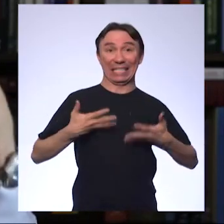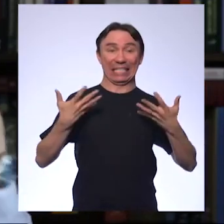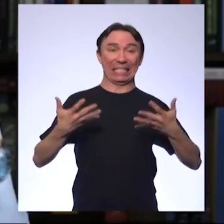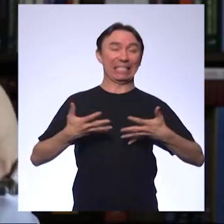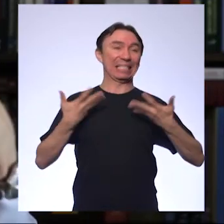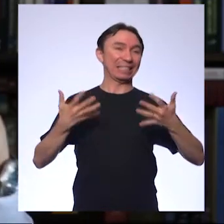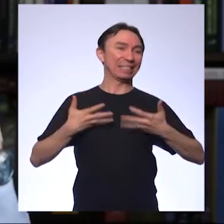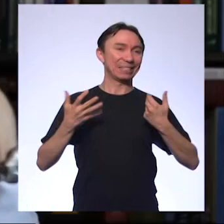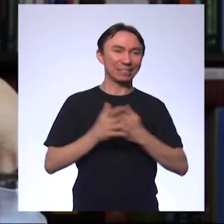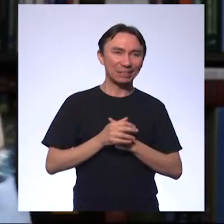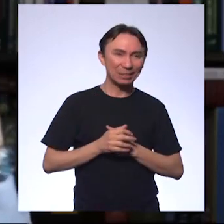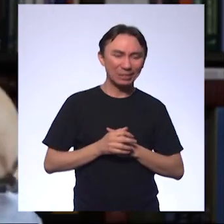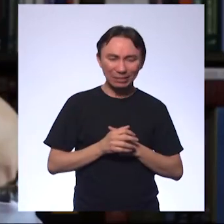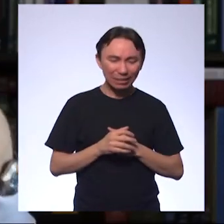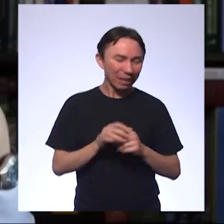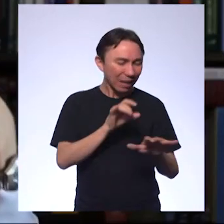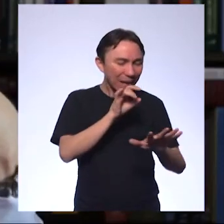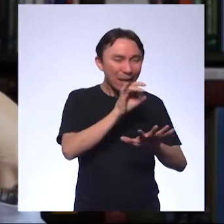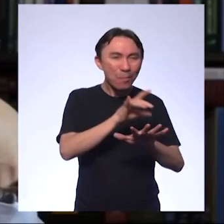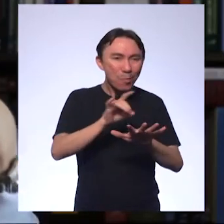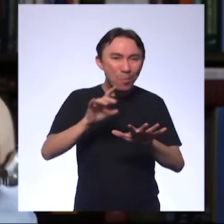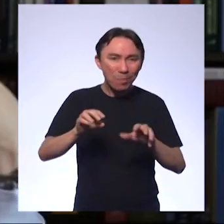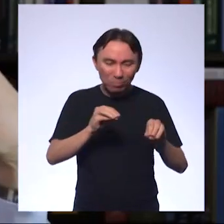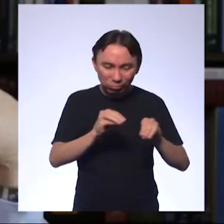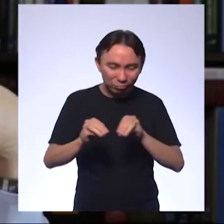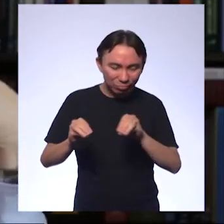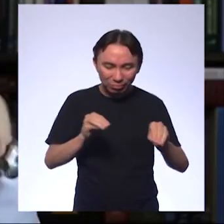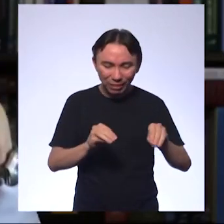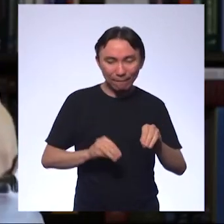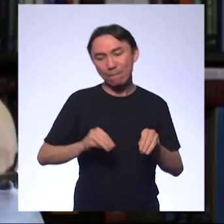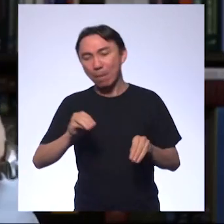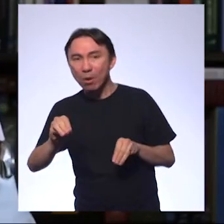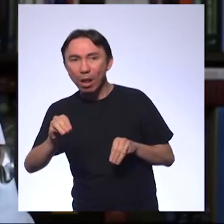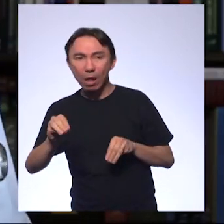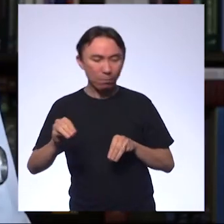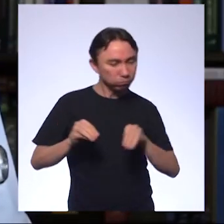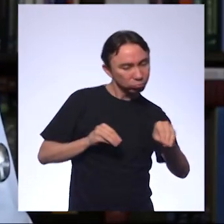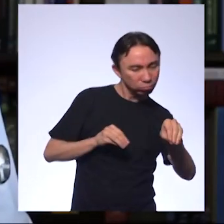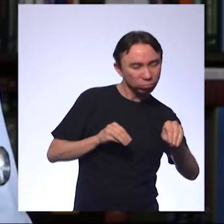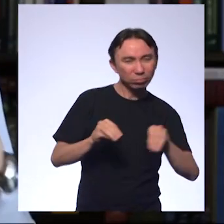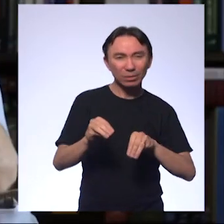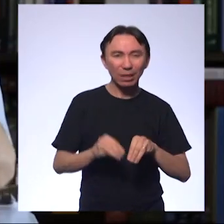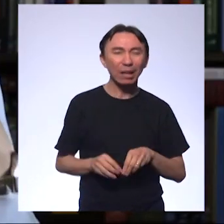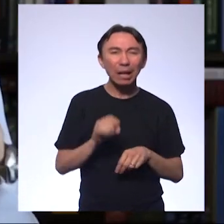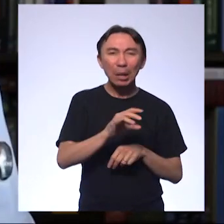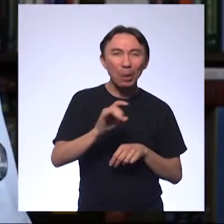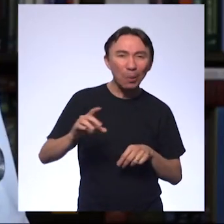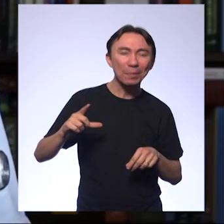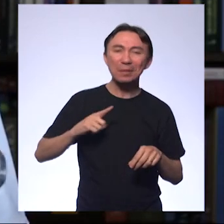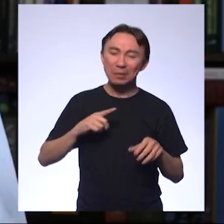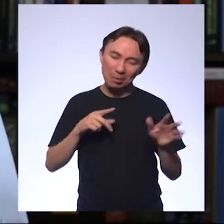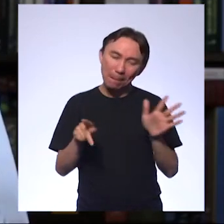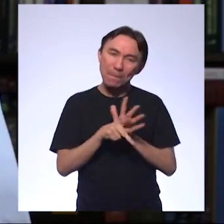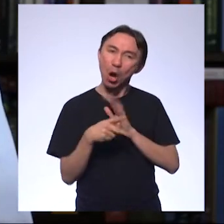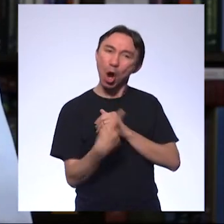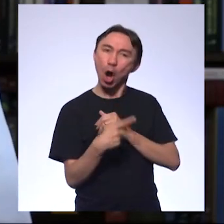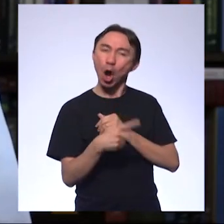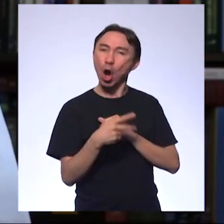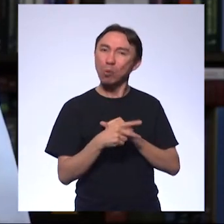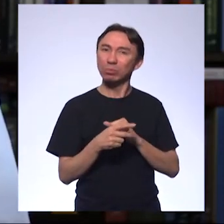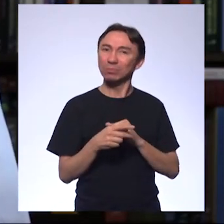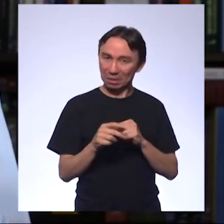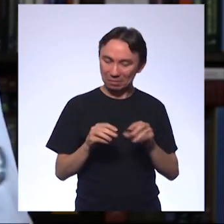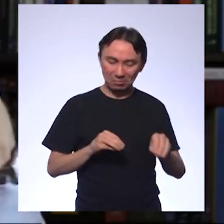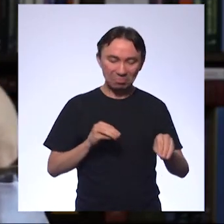Todas aquelas peças andando para lá e para cá, cada uma com o seu estilo, cada uma com a sua vocação, vamos dizer